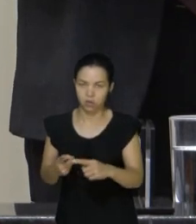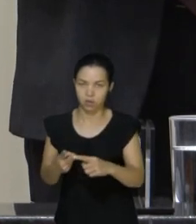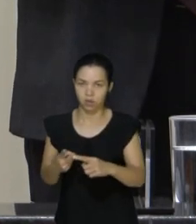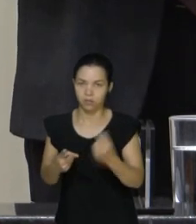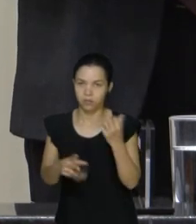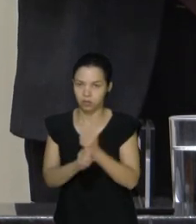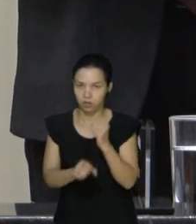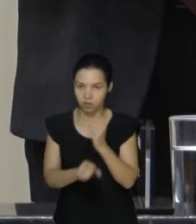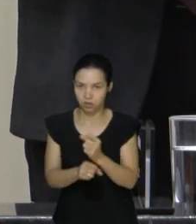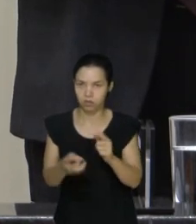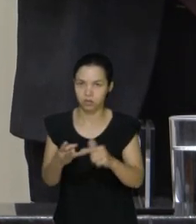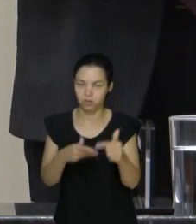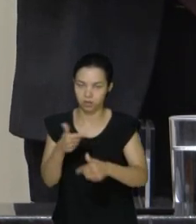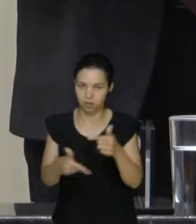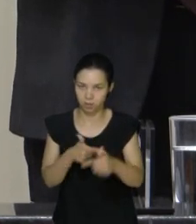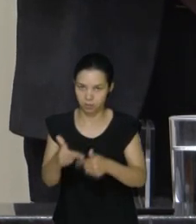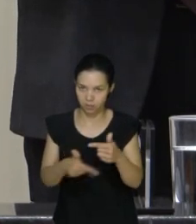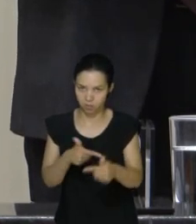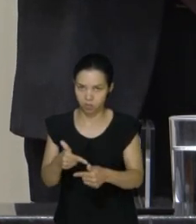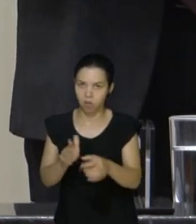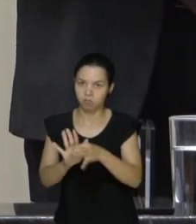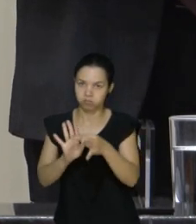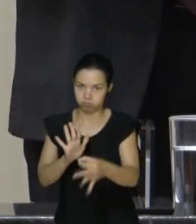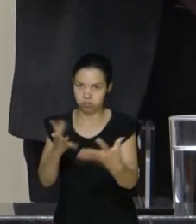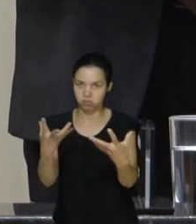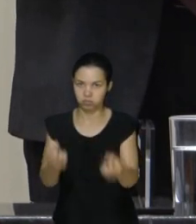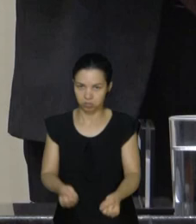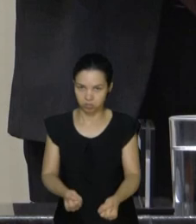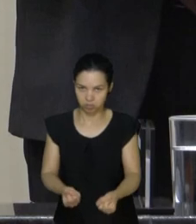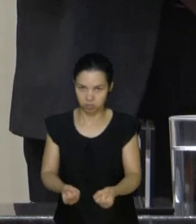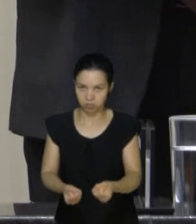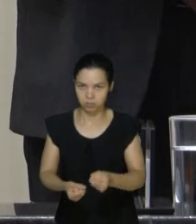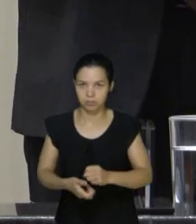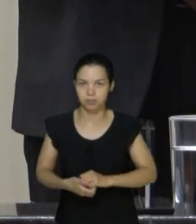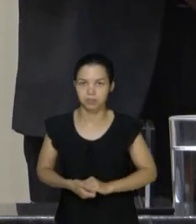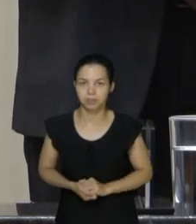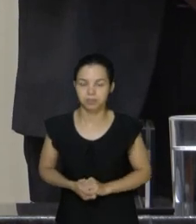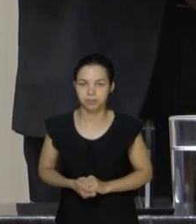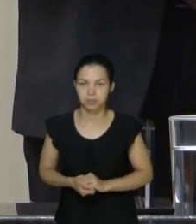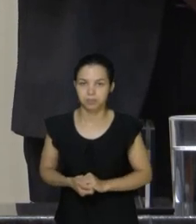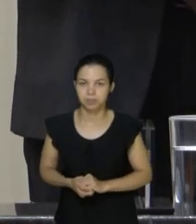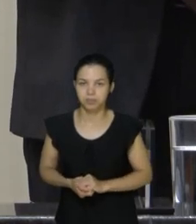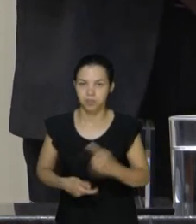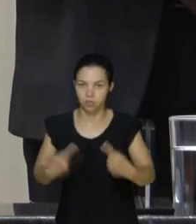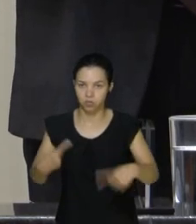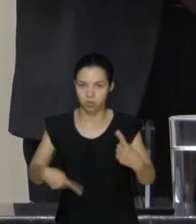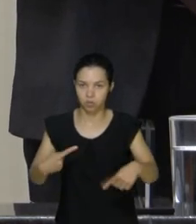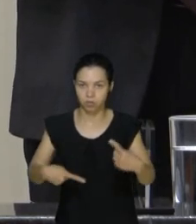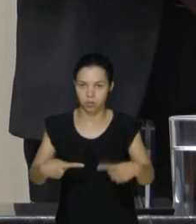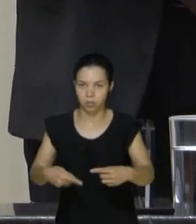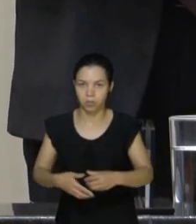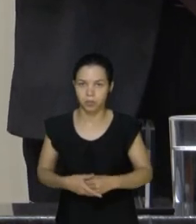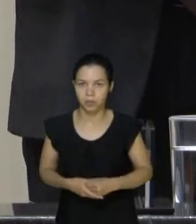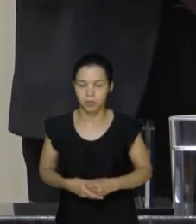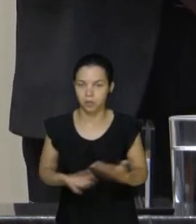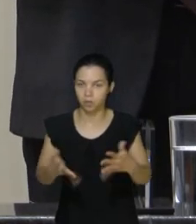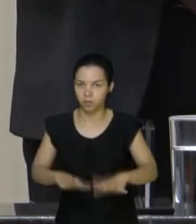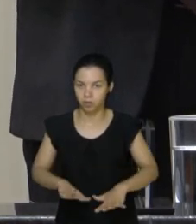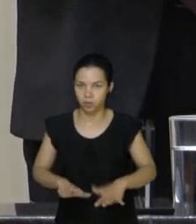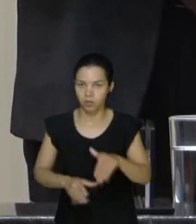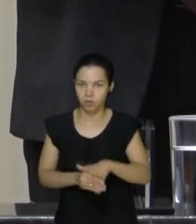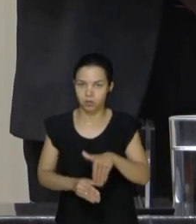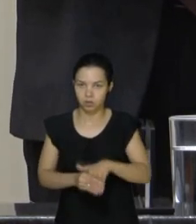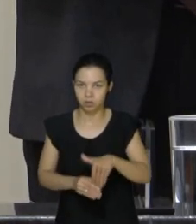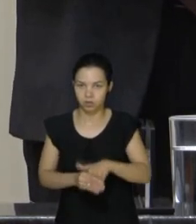Finanças e Trabalho deram um parecer favoráveis a este projeto. Em discussão, não havendo em votação,